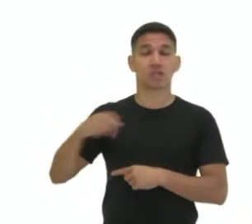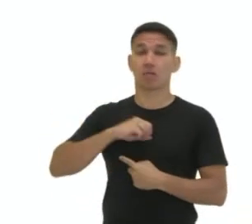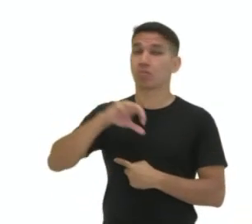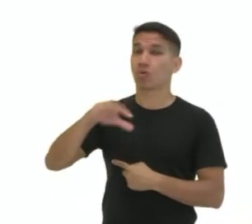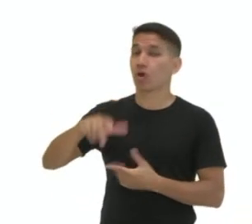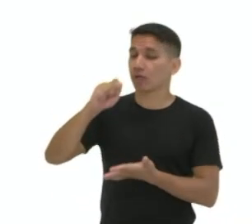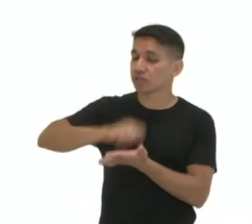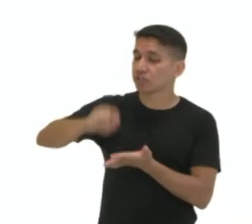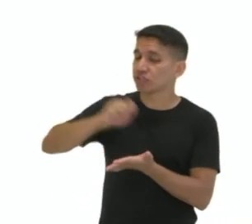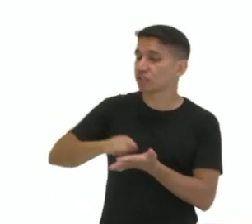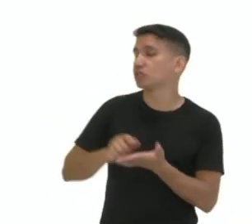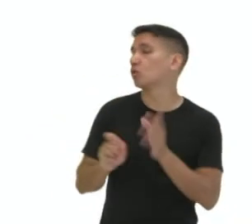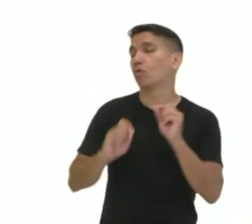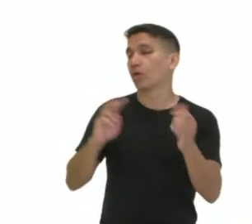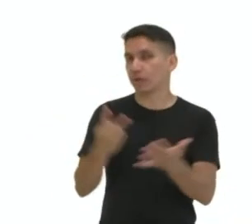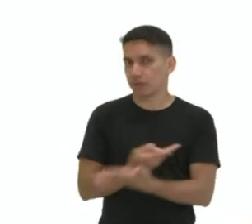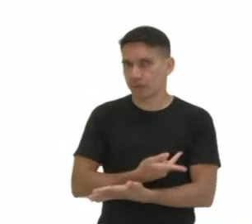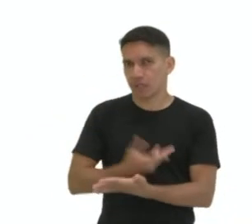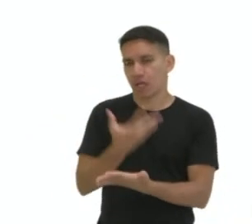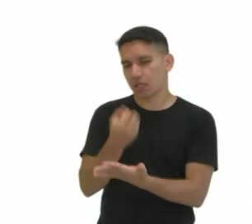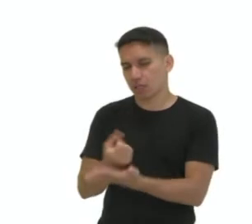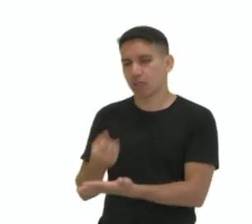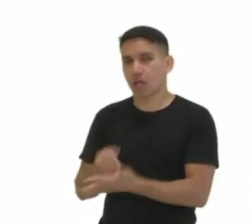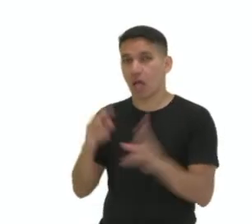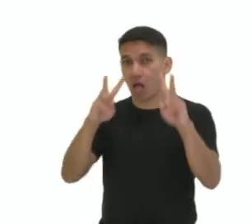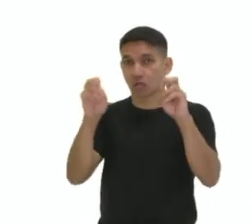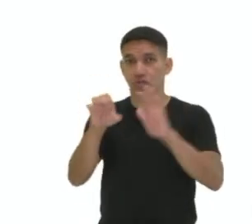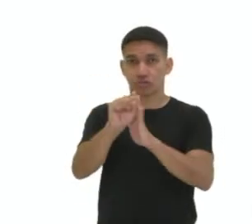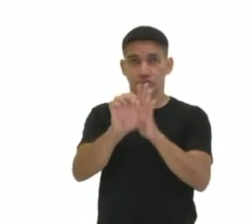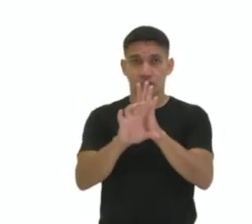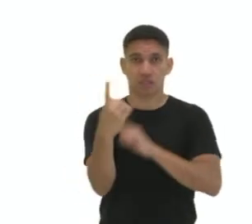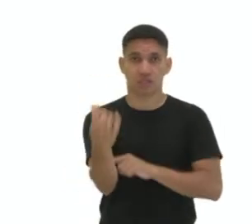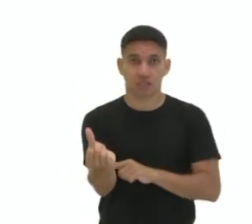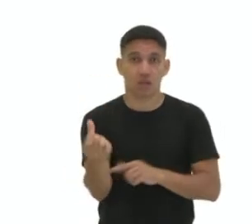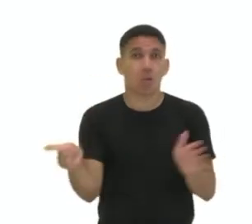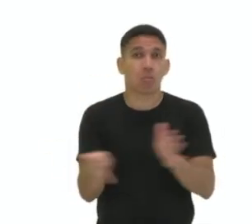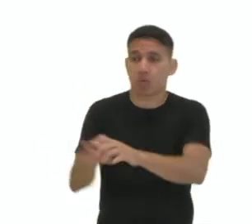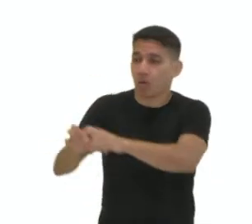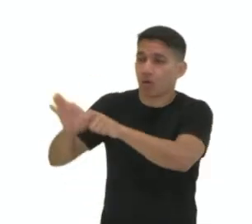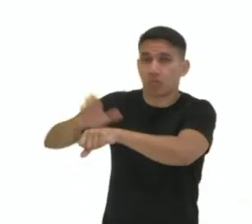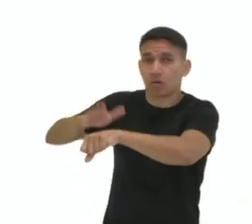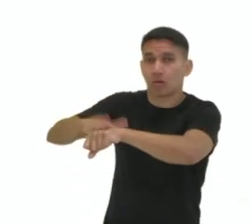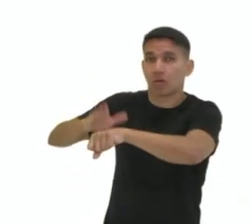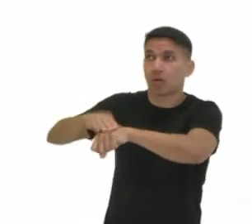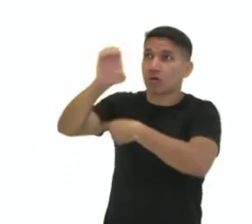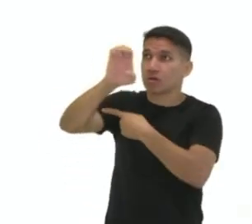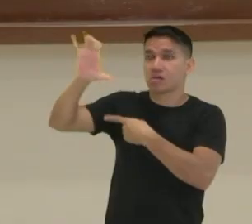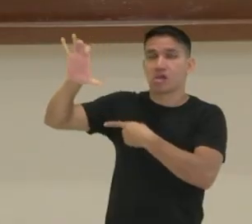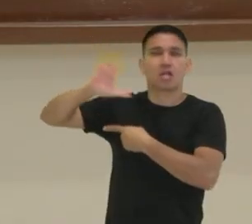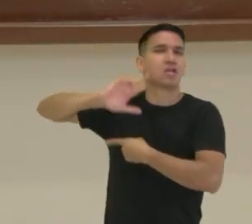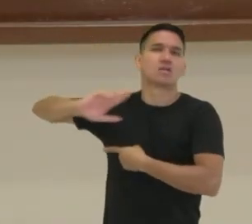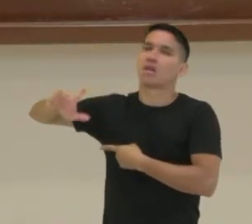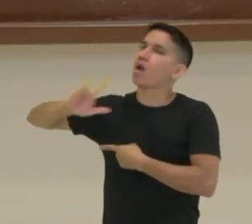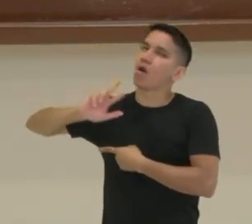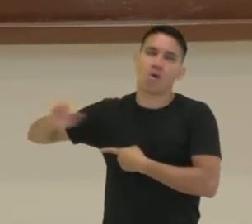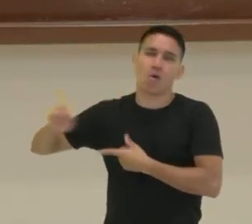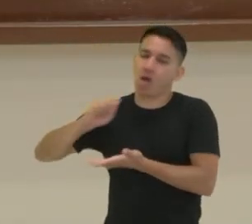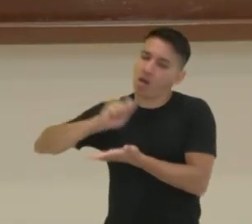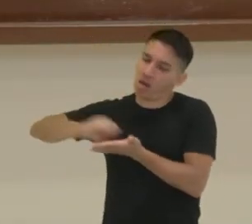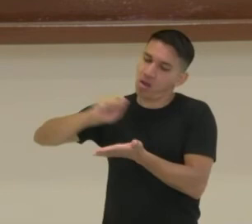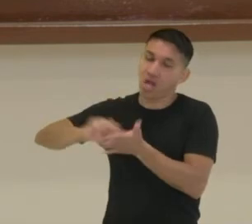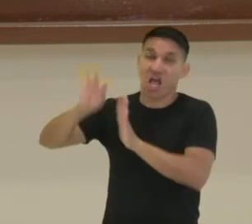escritas disponíveis sobre o século XVI foram produzidas pelos próprios europeus. Não foram, pessoal, produzidas, nós